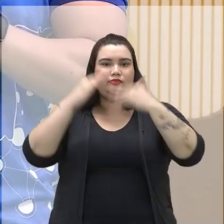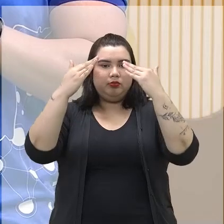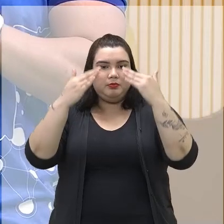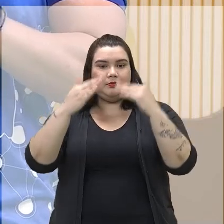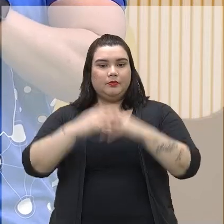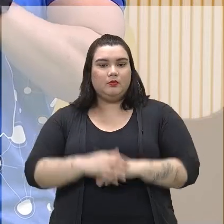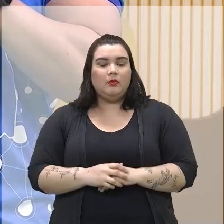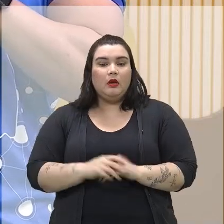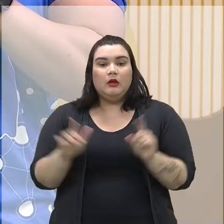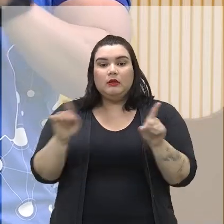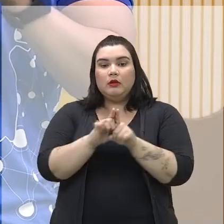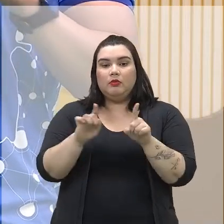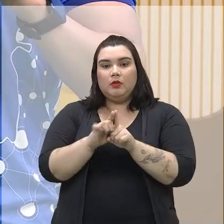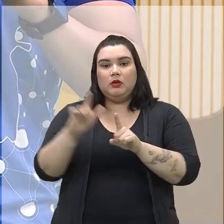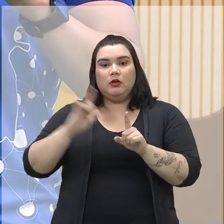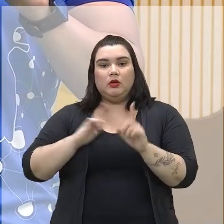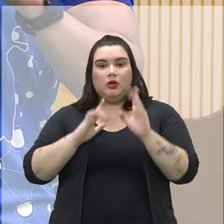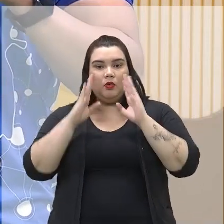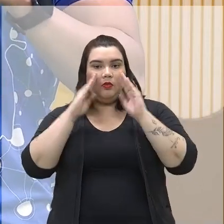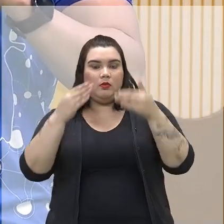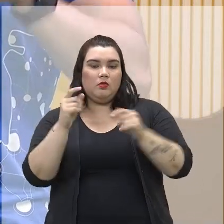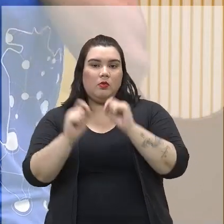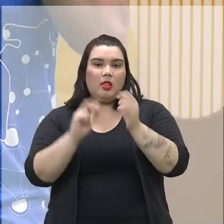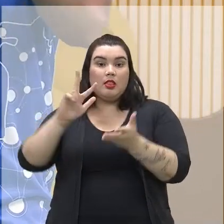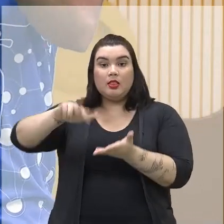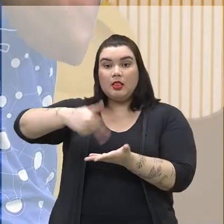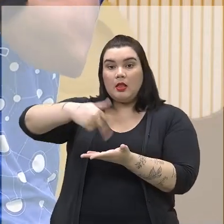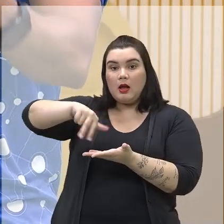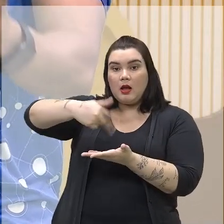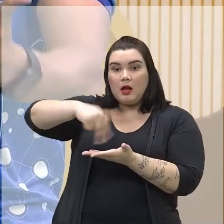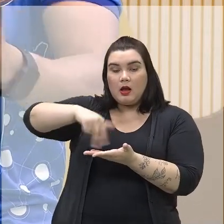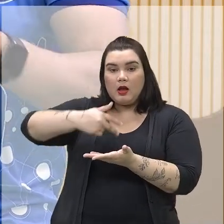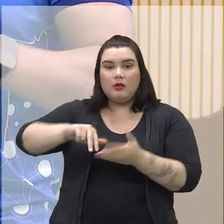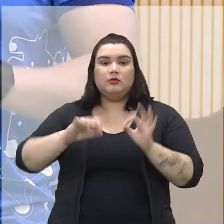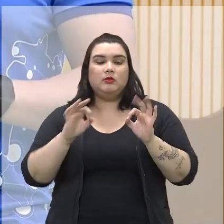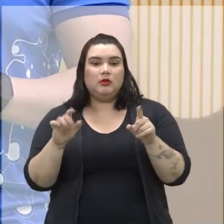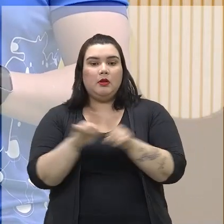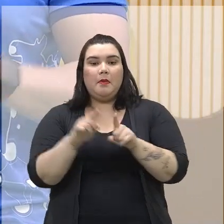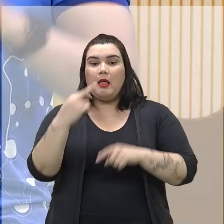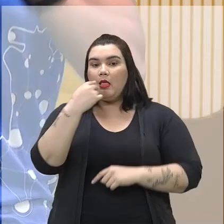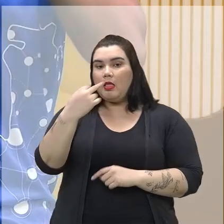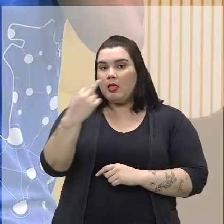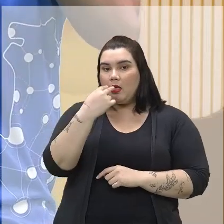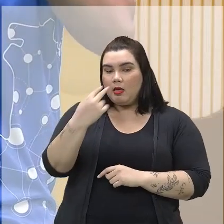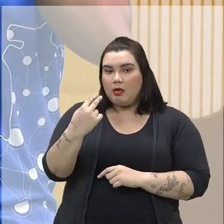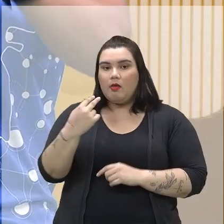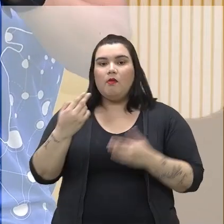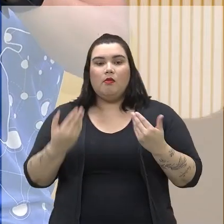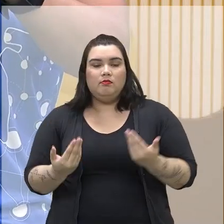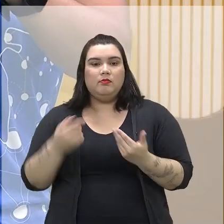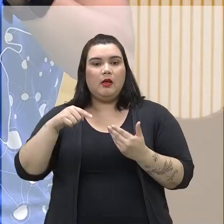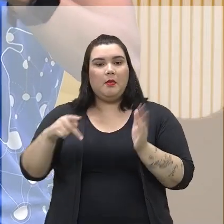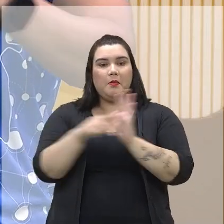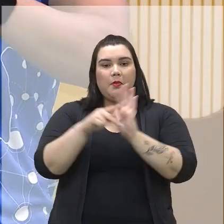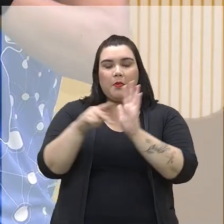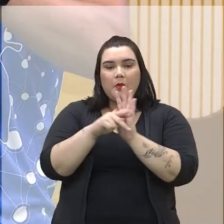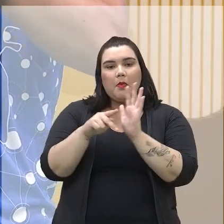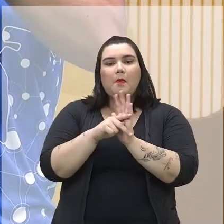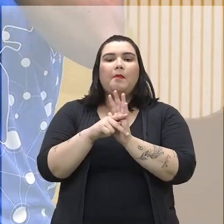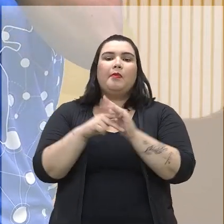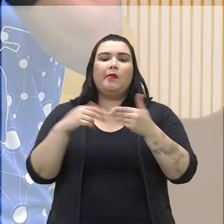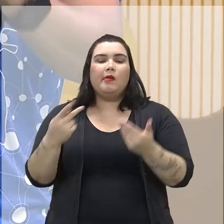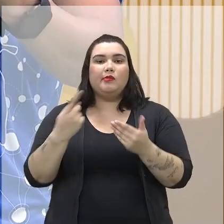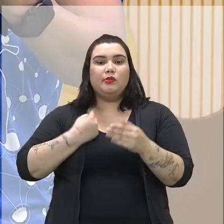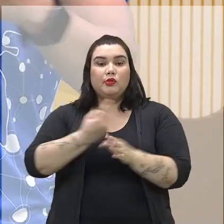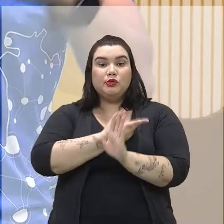tem também a questão das danças, a gente tem também a questão da língua, que eu já falei para vocês, que é um elemento importante de identificação da